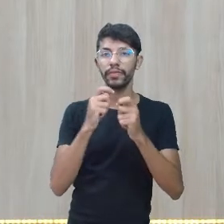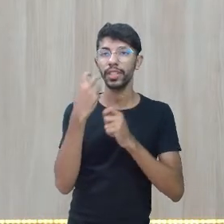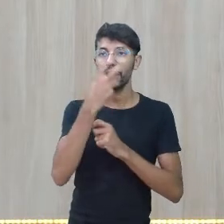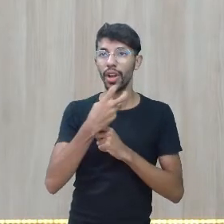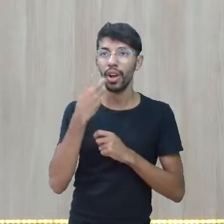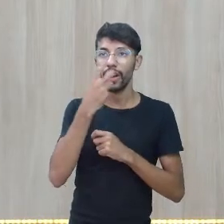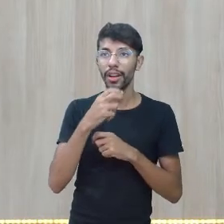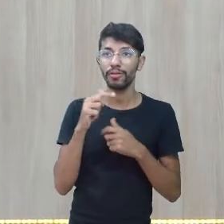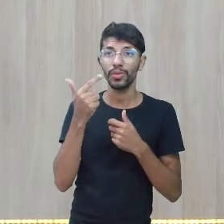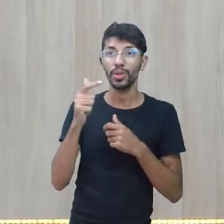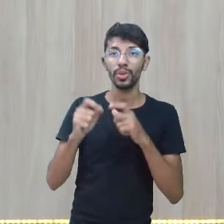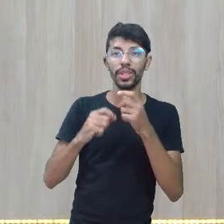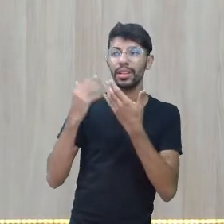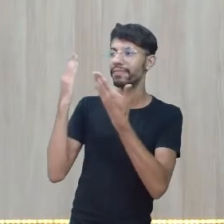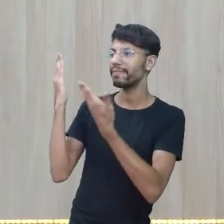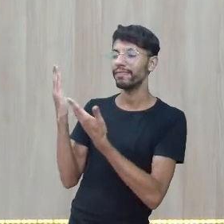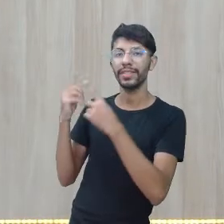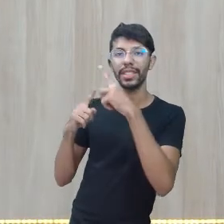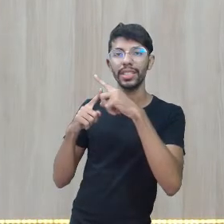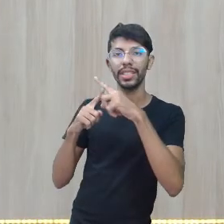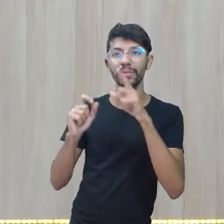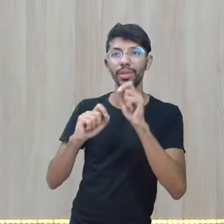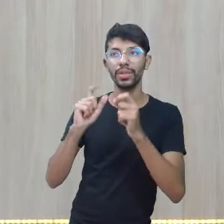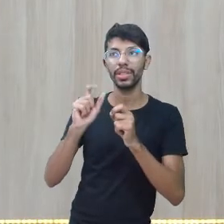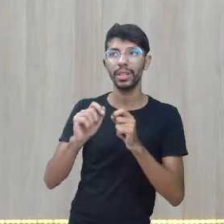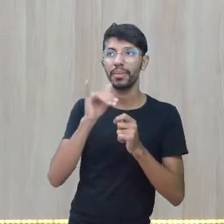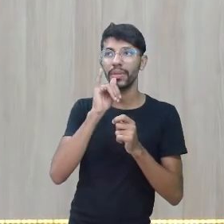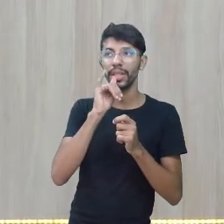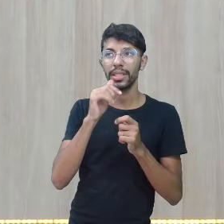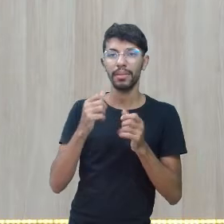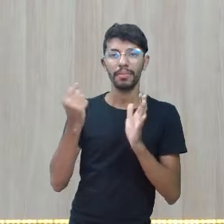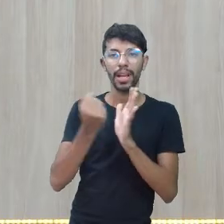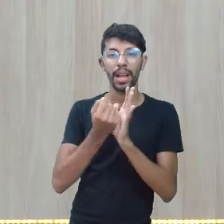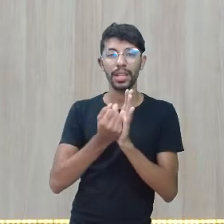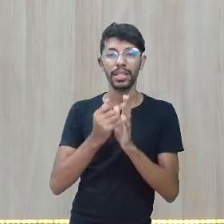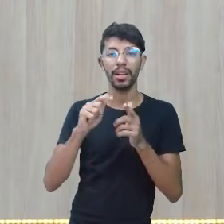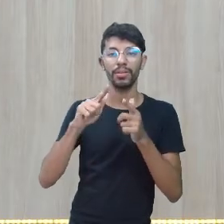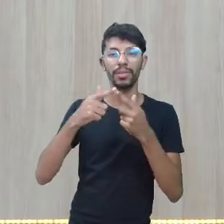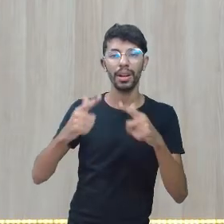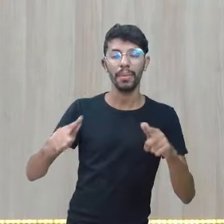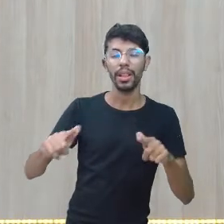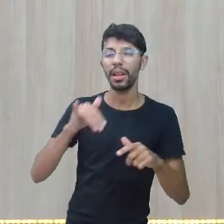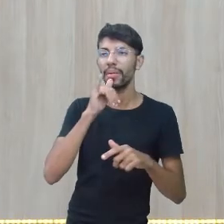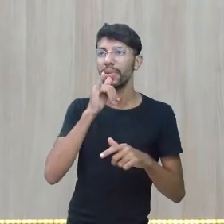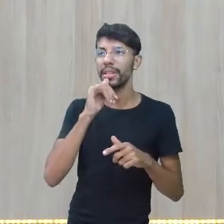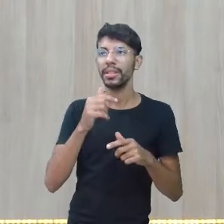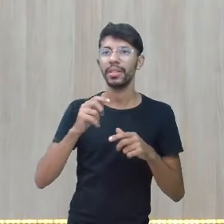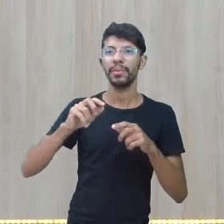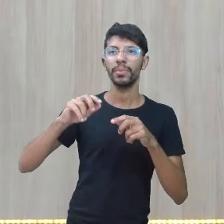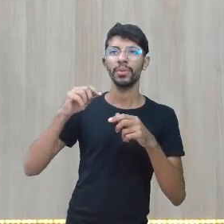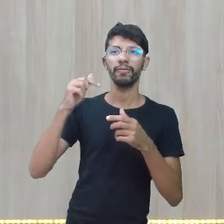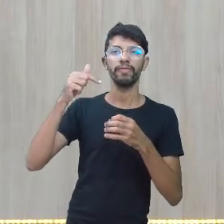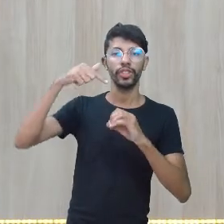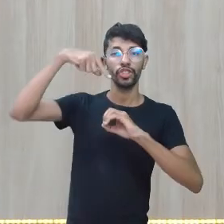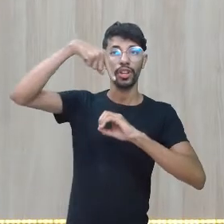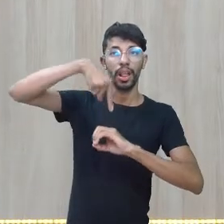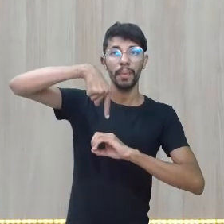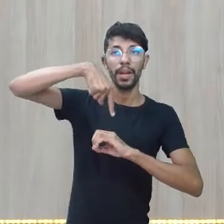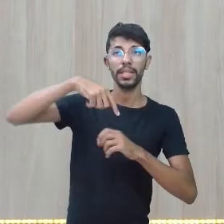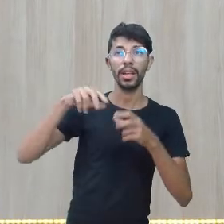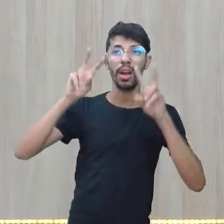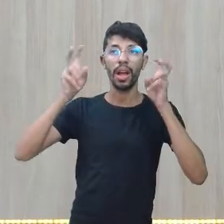essas marcações gramaticais, a utilização de vírgula, de ponto, de reticência, de exclamação, elas vêm do